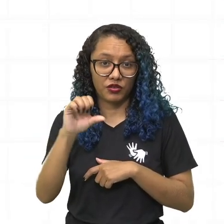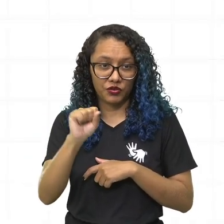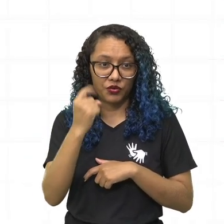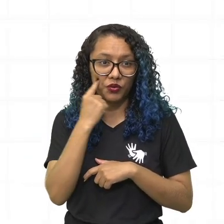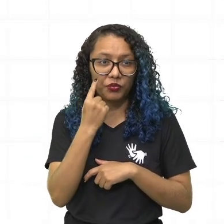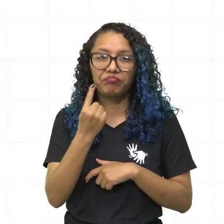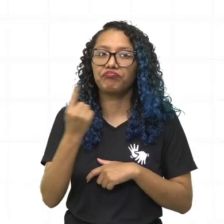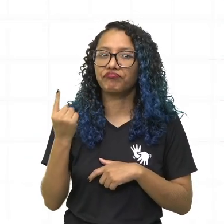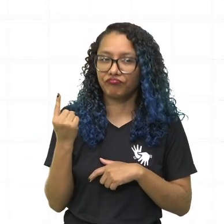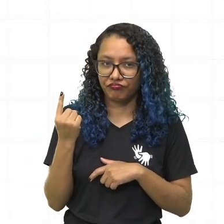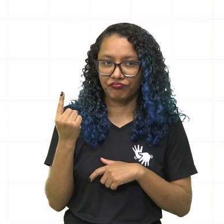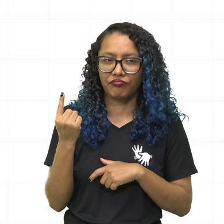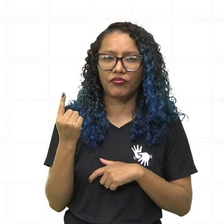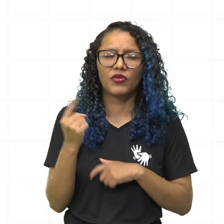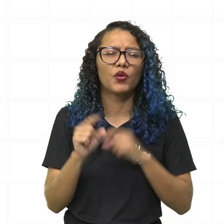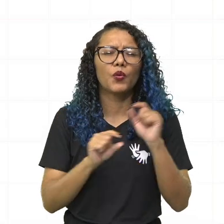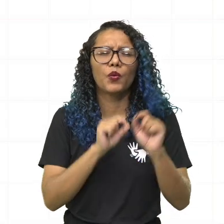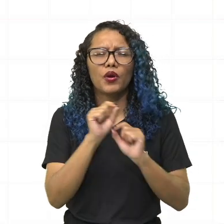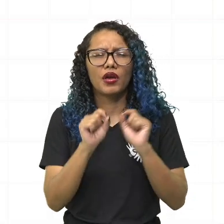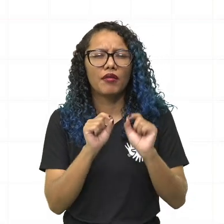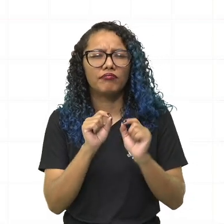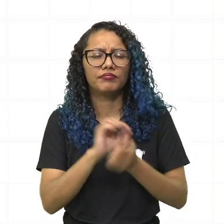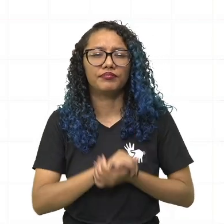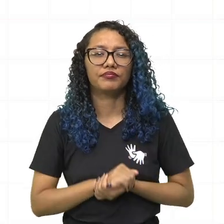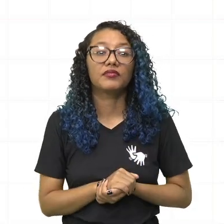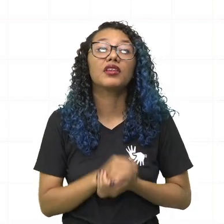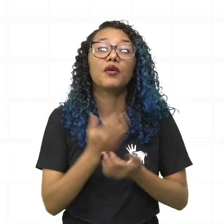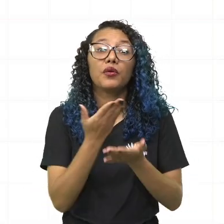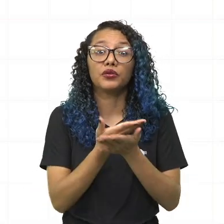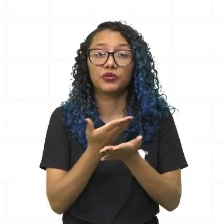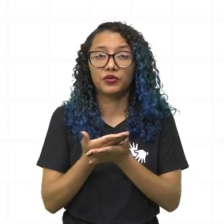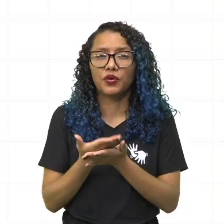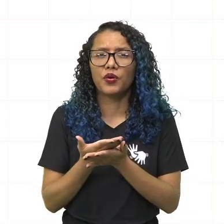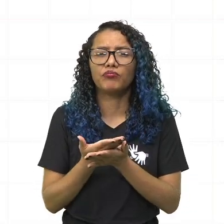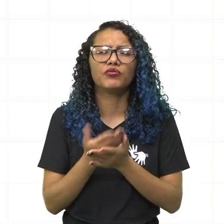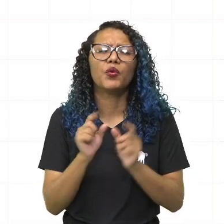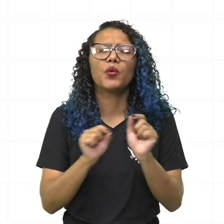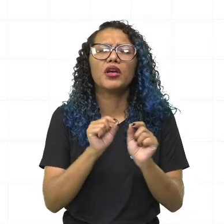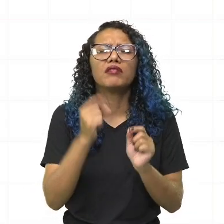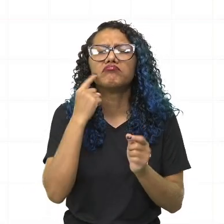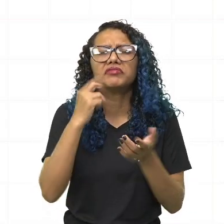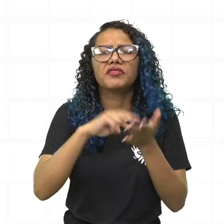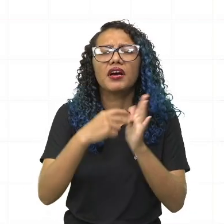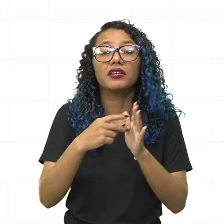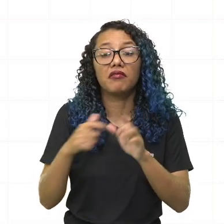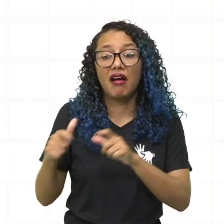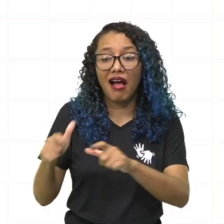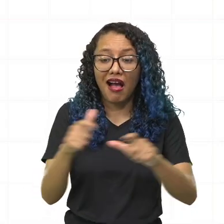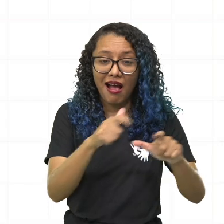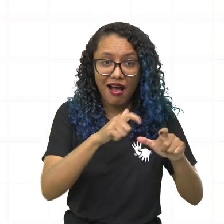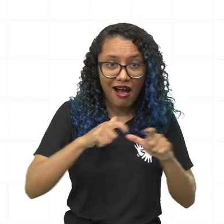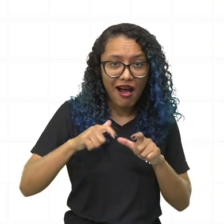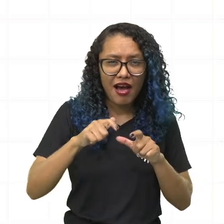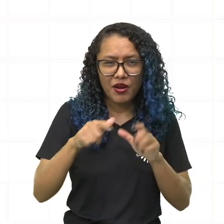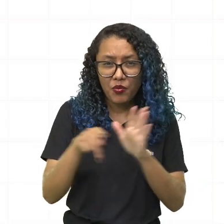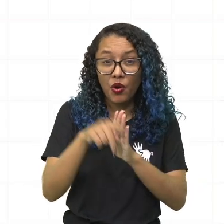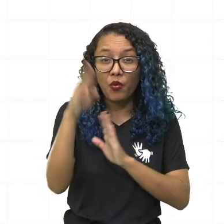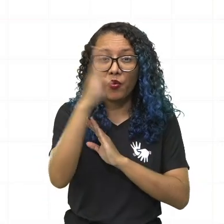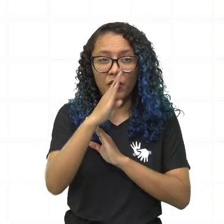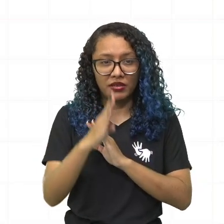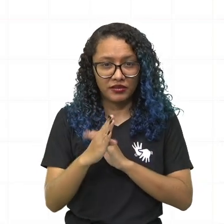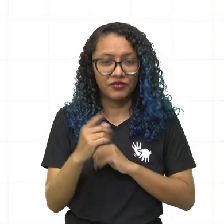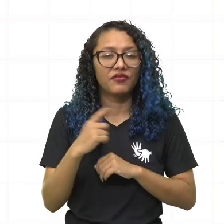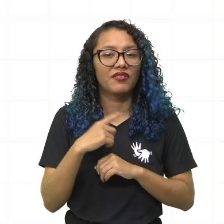verificou, pessoal, que os domínios morfoclimáticos são essas grandes áreas aí do território aqui do Brasil, que tem